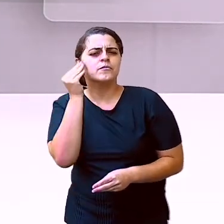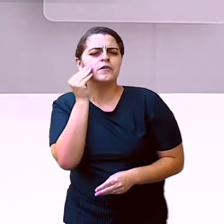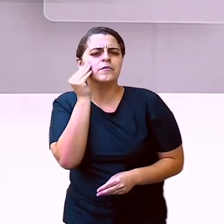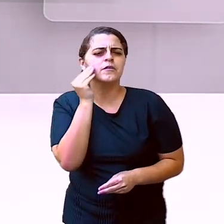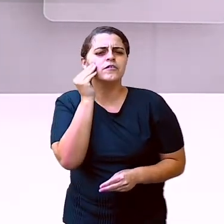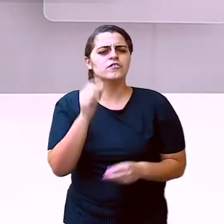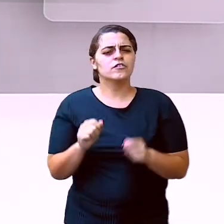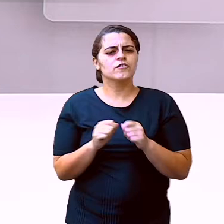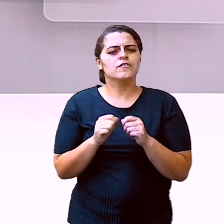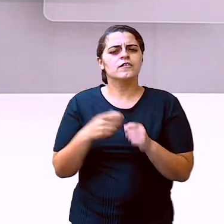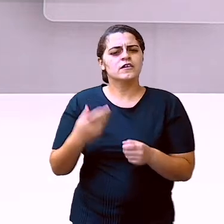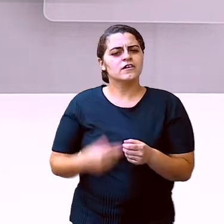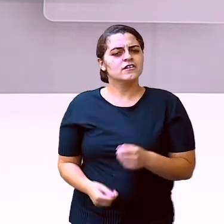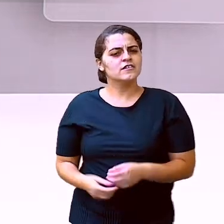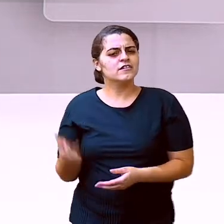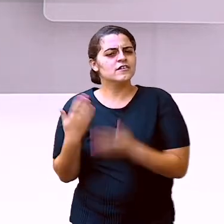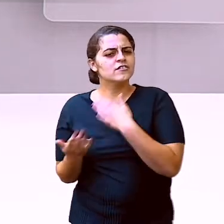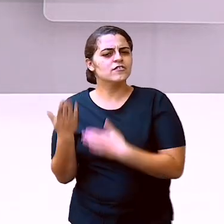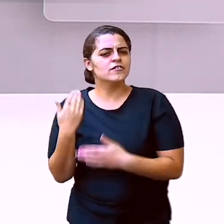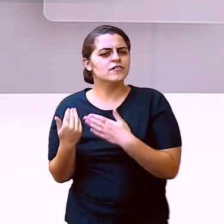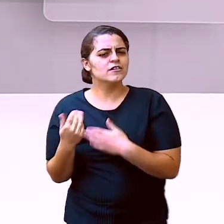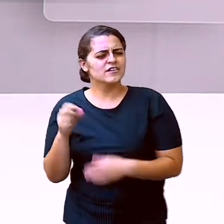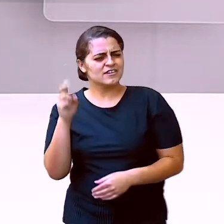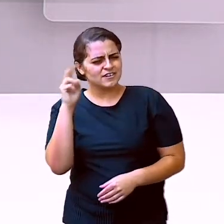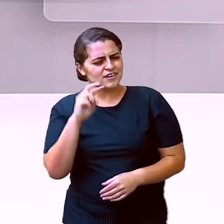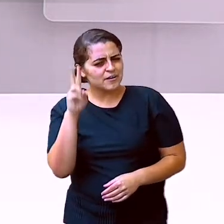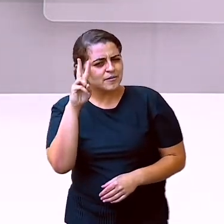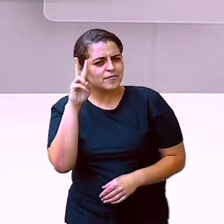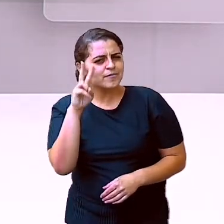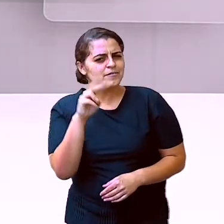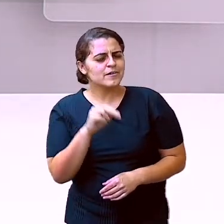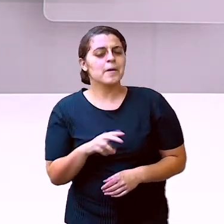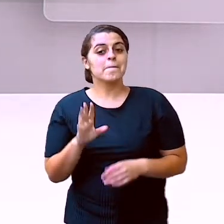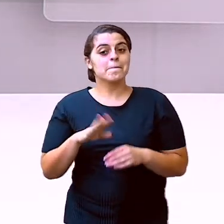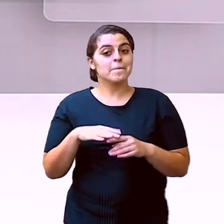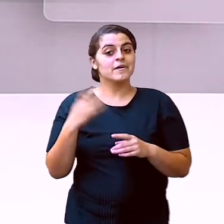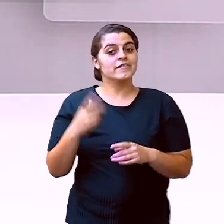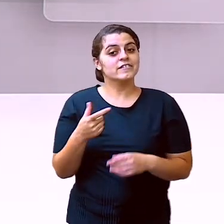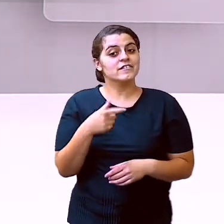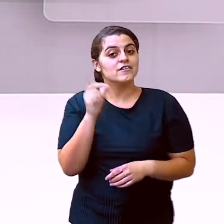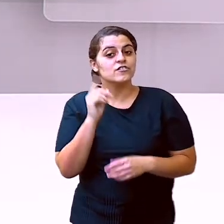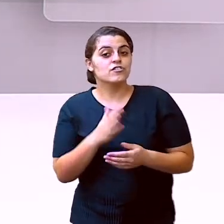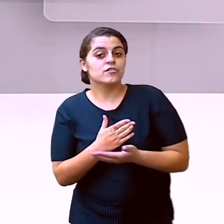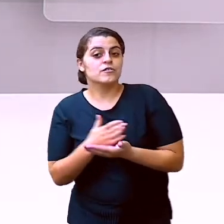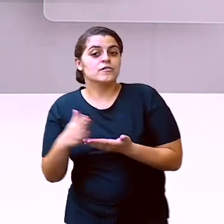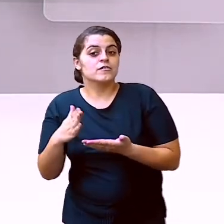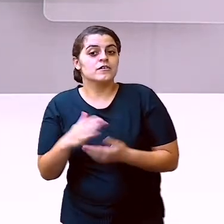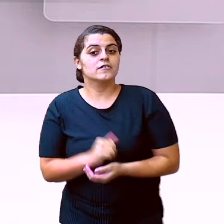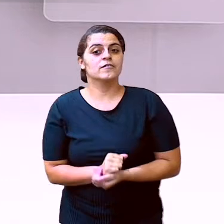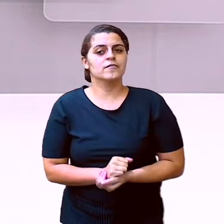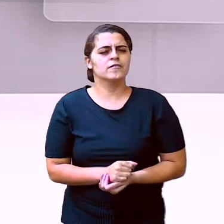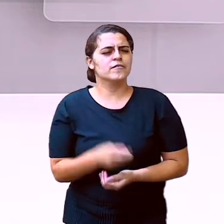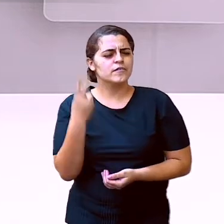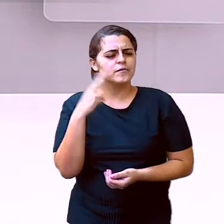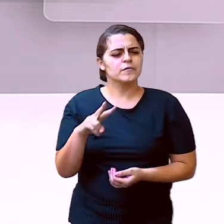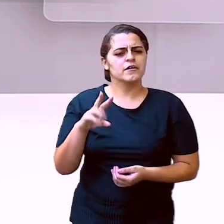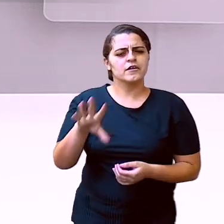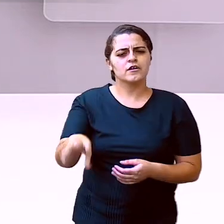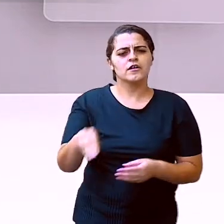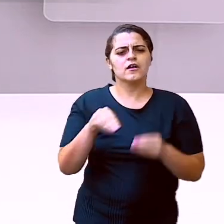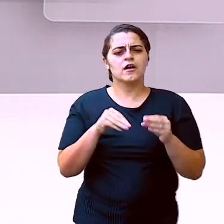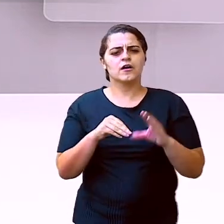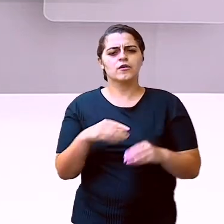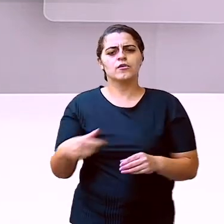passada? Lembram? Legal! Mas antes de começar a nossa aula, vamos pegar todos